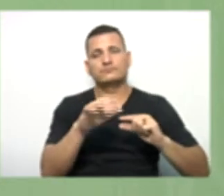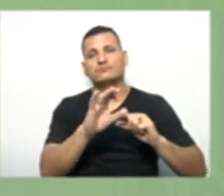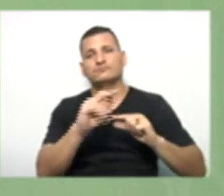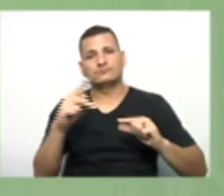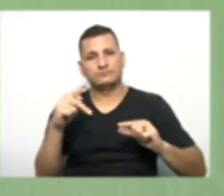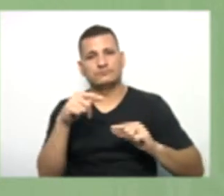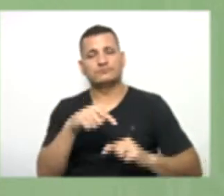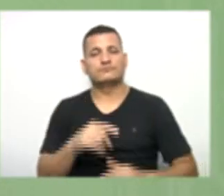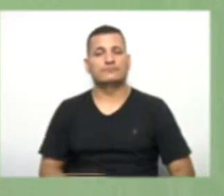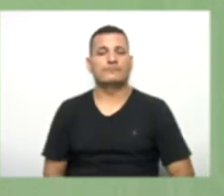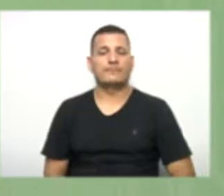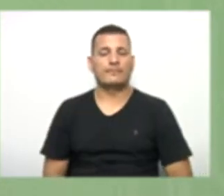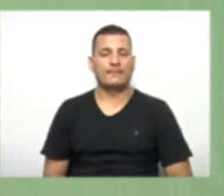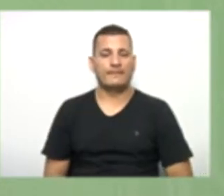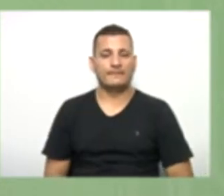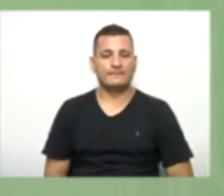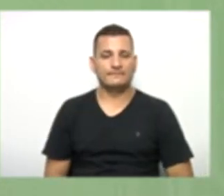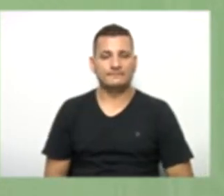cooperativa.